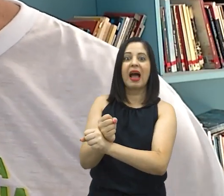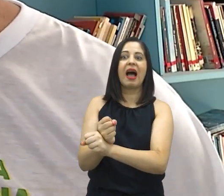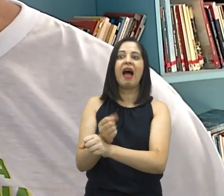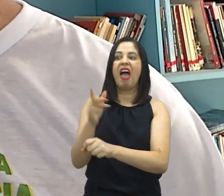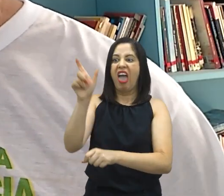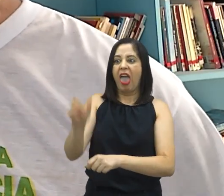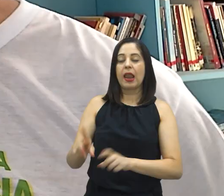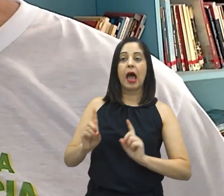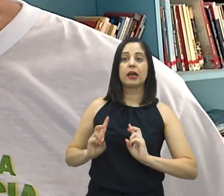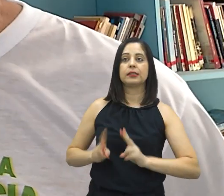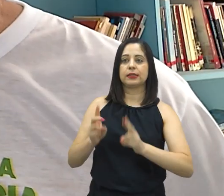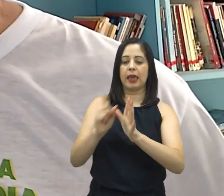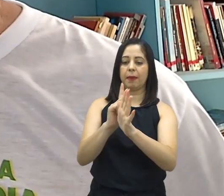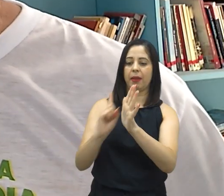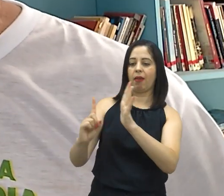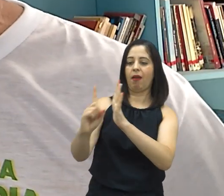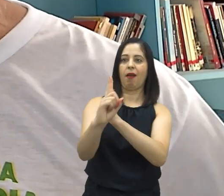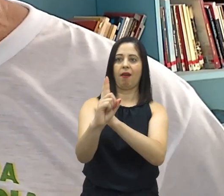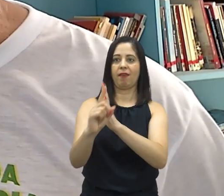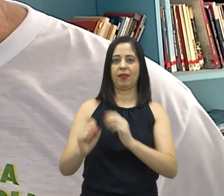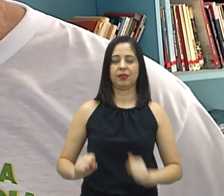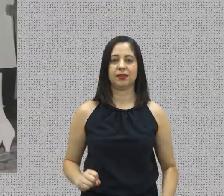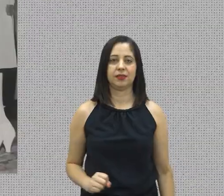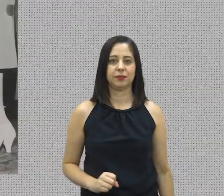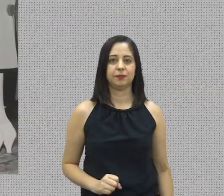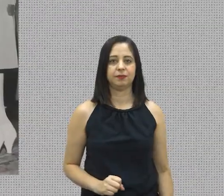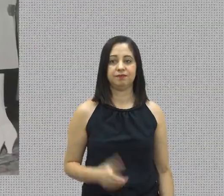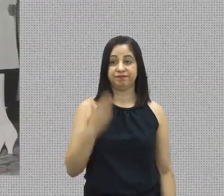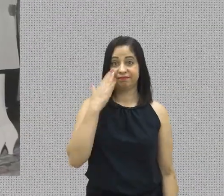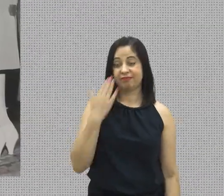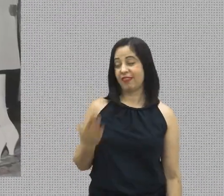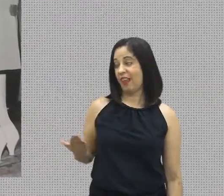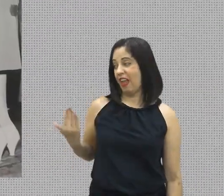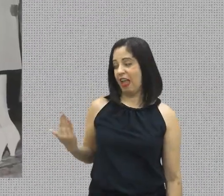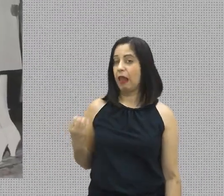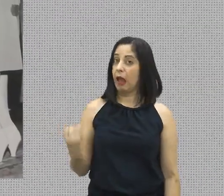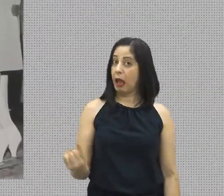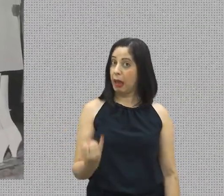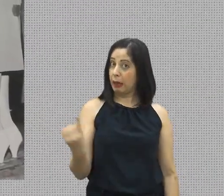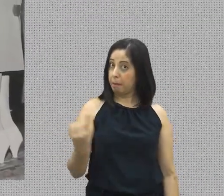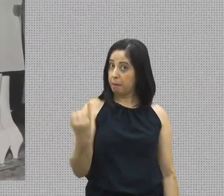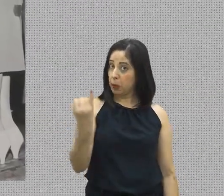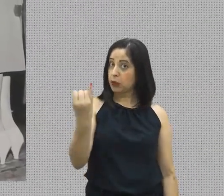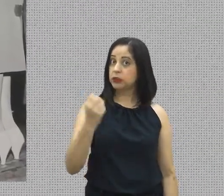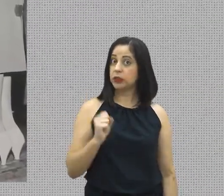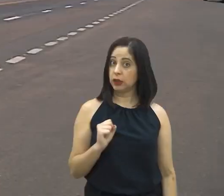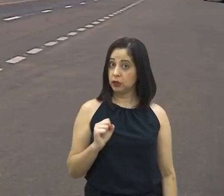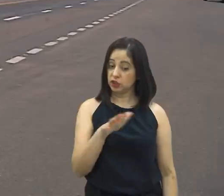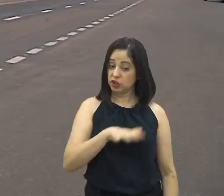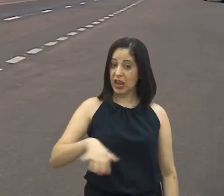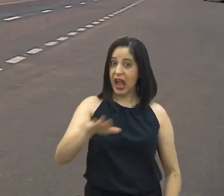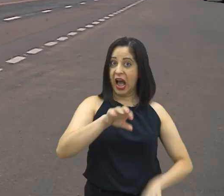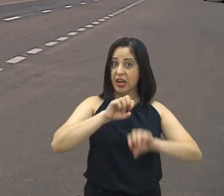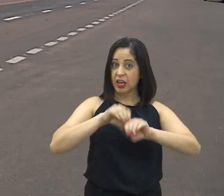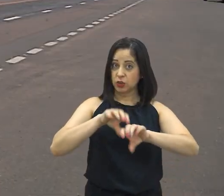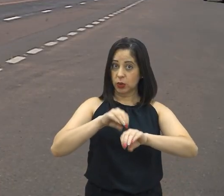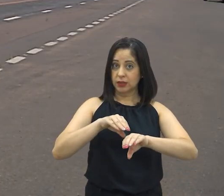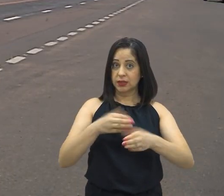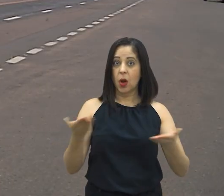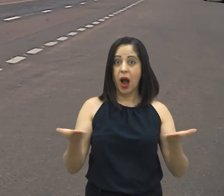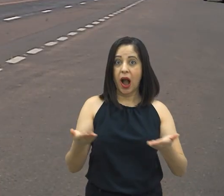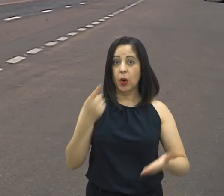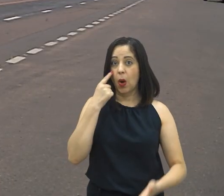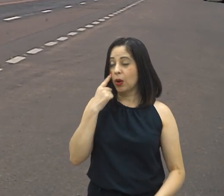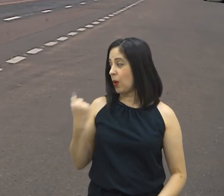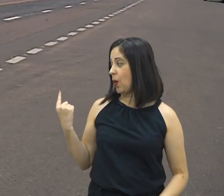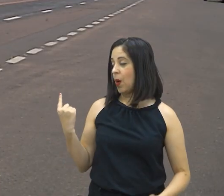remuneração maior. Era assim que funcionava a época no Estado. E Cleide foi tão importante para a educação que essa escola em construção